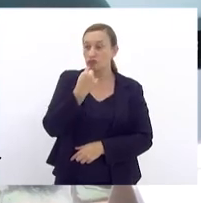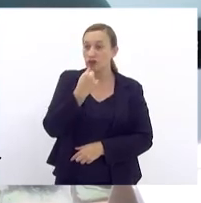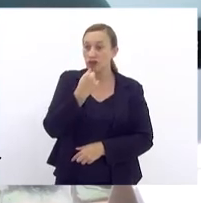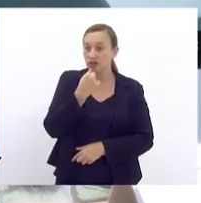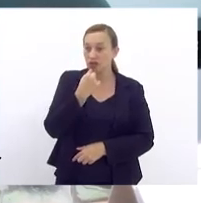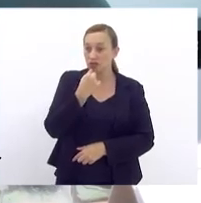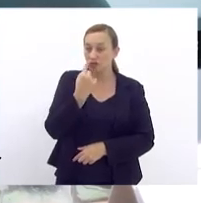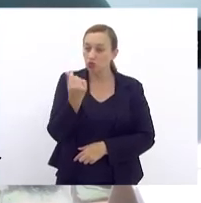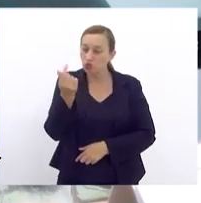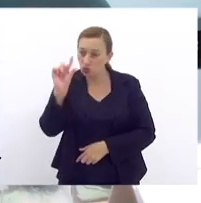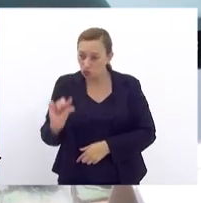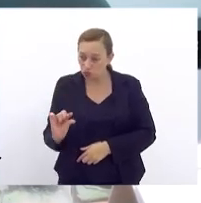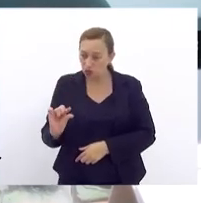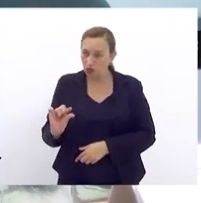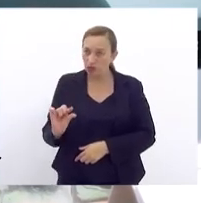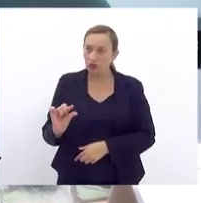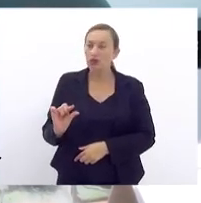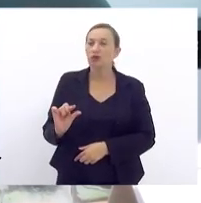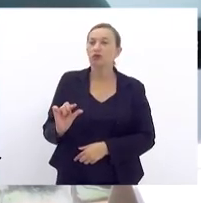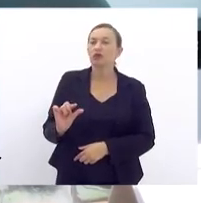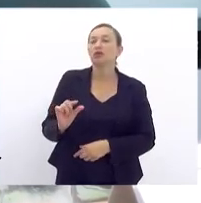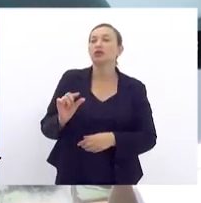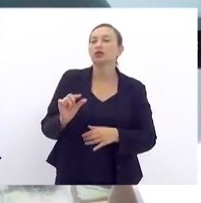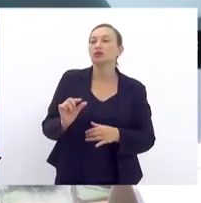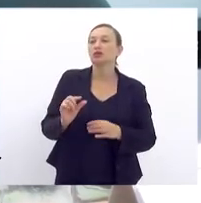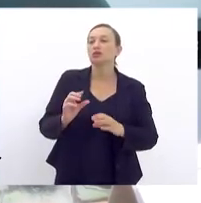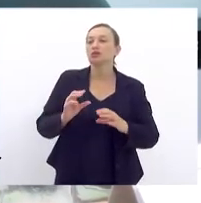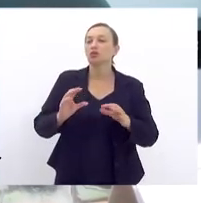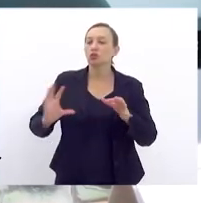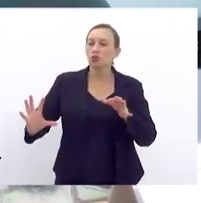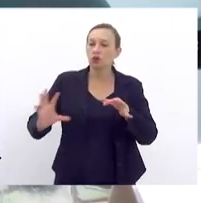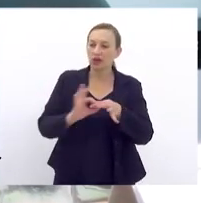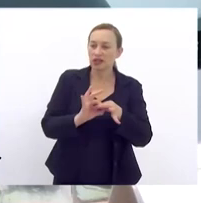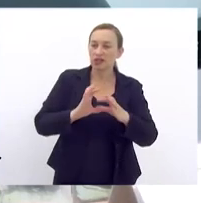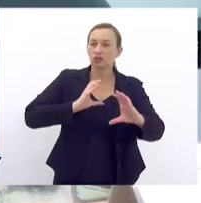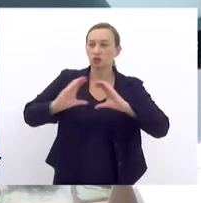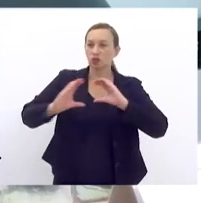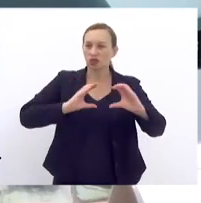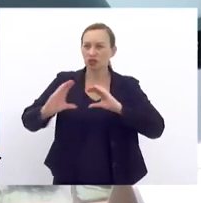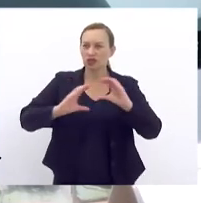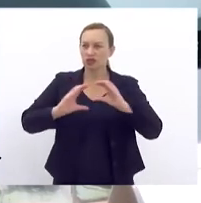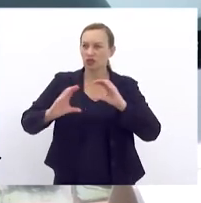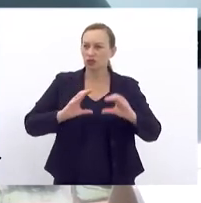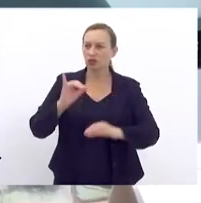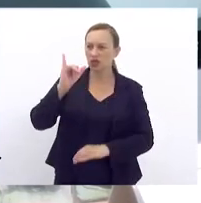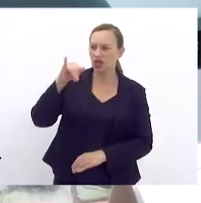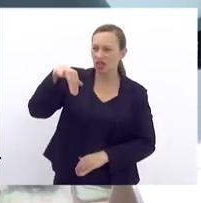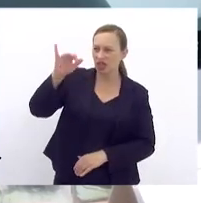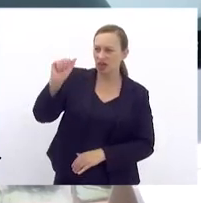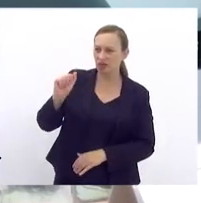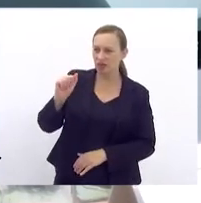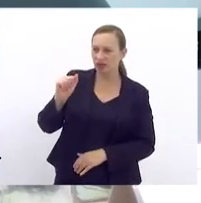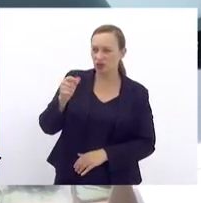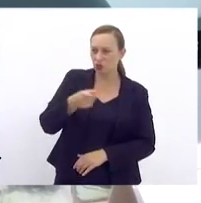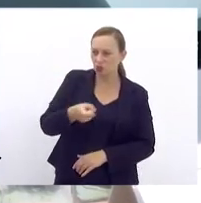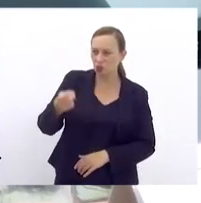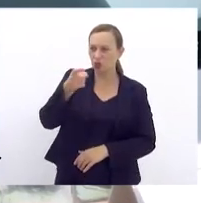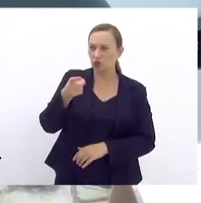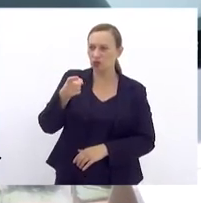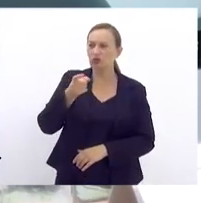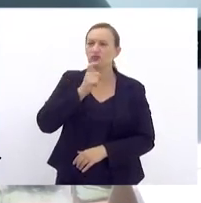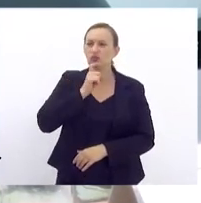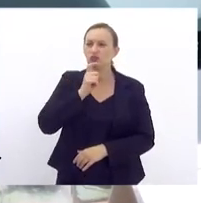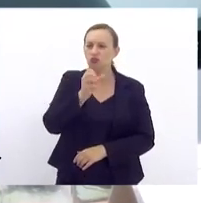baixíssimo em que a gente vai ter um canal de comunicação aberto com essas pessoas através de uma geladeira que é algo em que a pessoa mais humilde